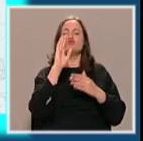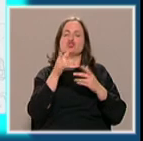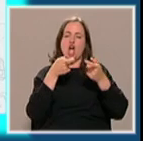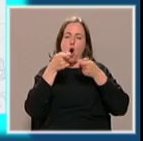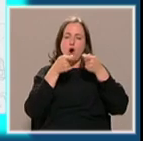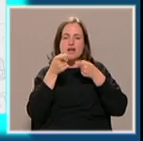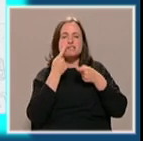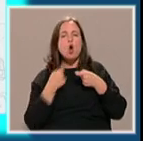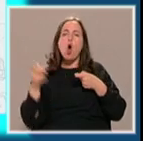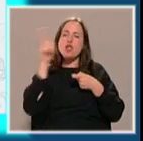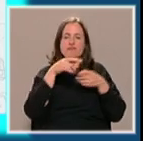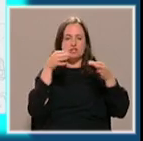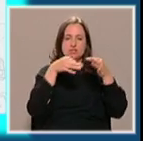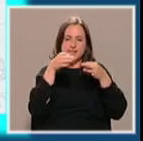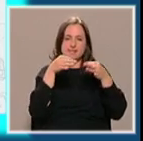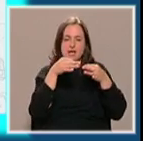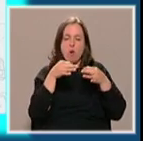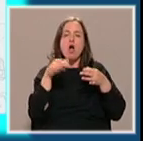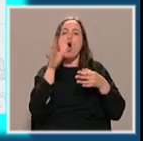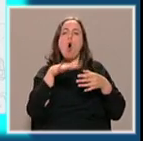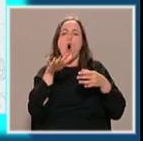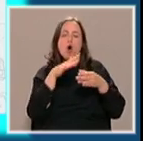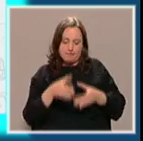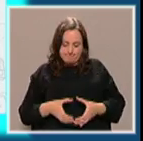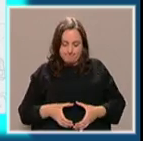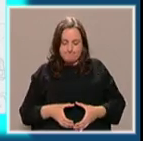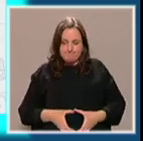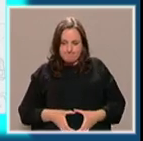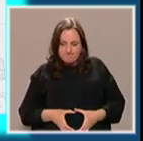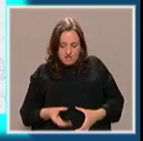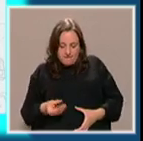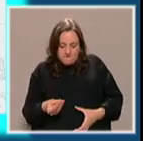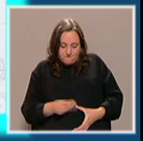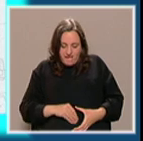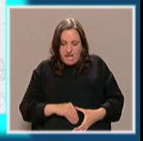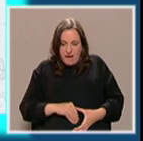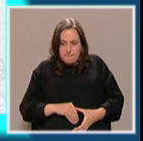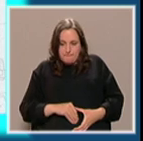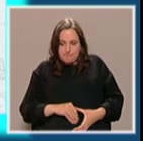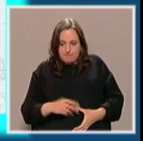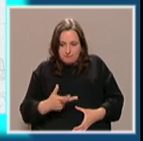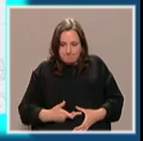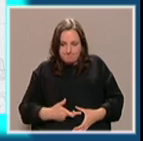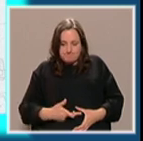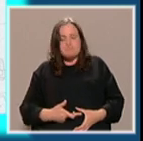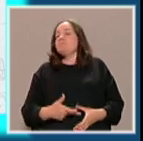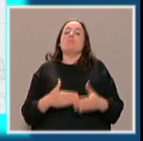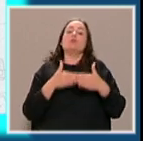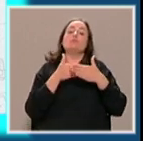reorganização das células e implanta-se na parede do útero, ou seja, no endométrio. A este processo